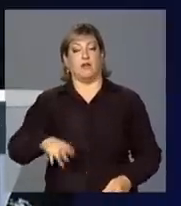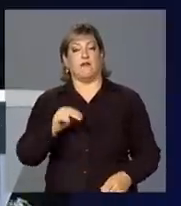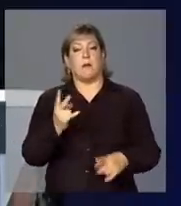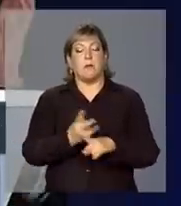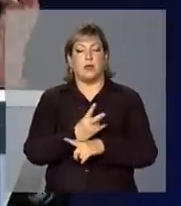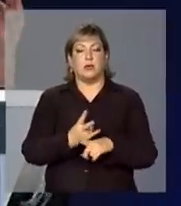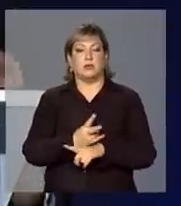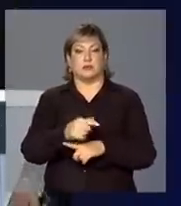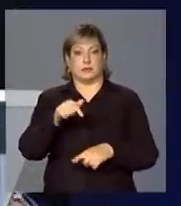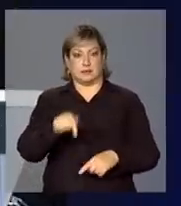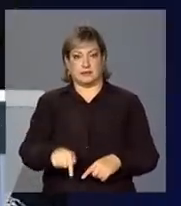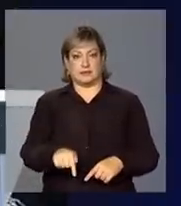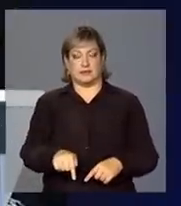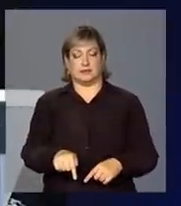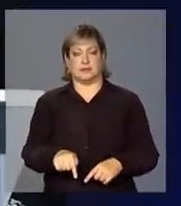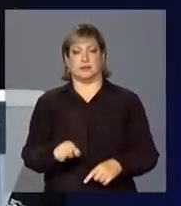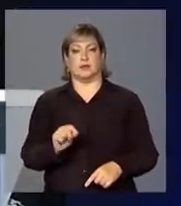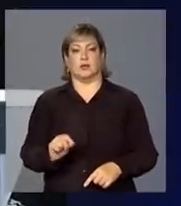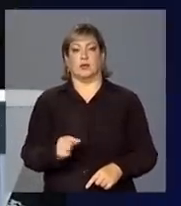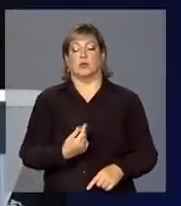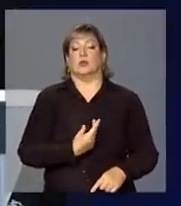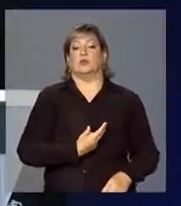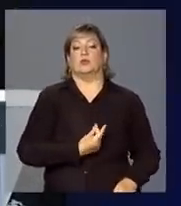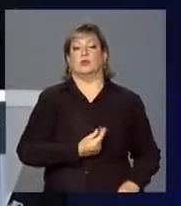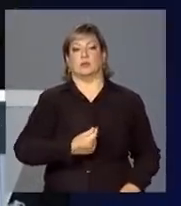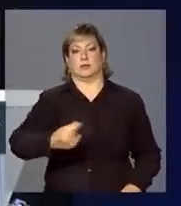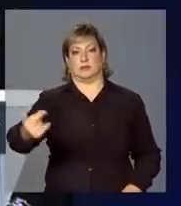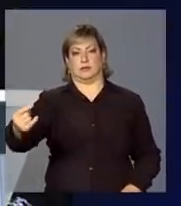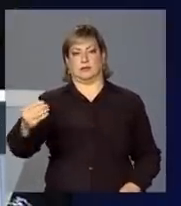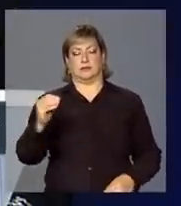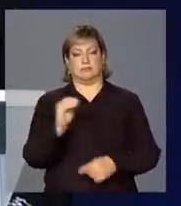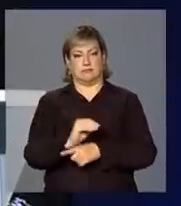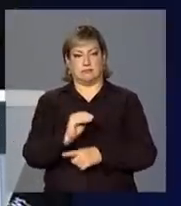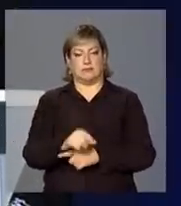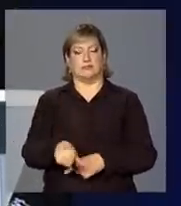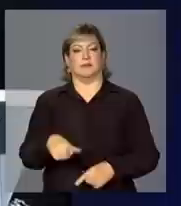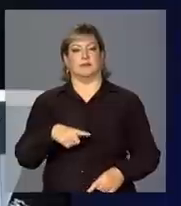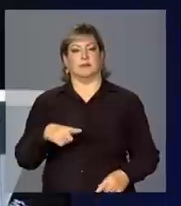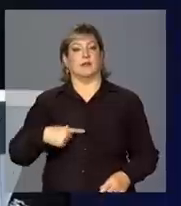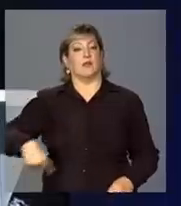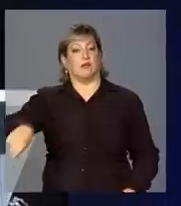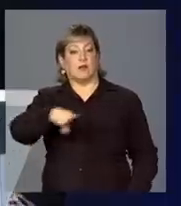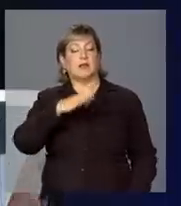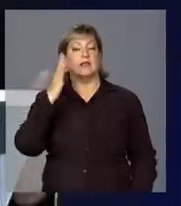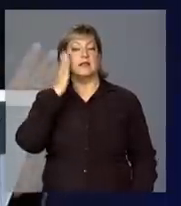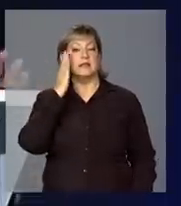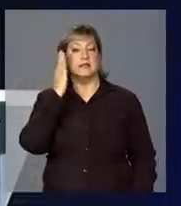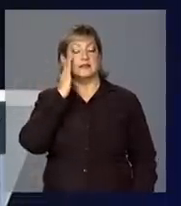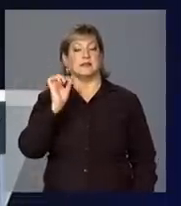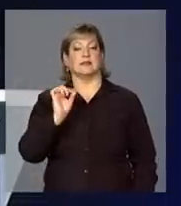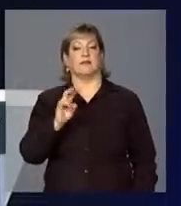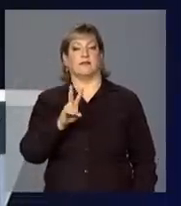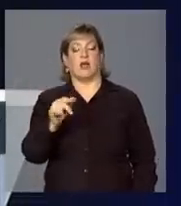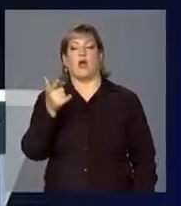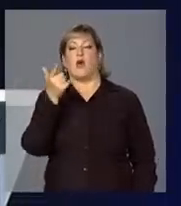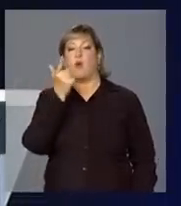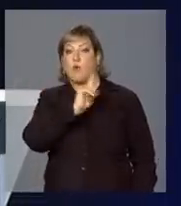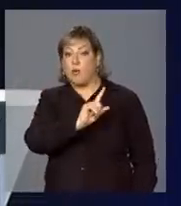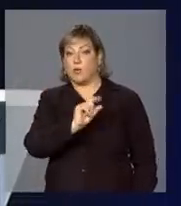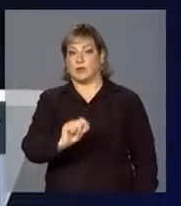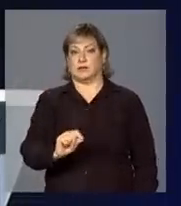neste âmbito, a sustentabilidade. E a sustentabilidade, os senhores sabem, que vai se